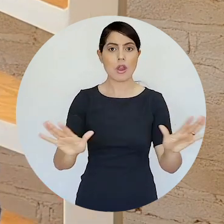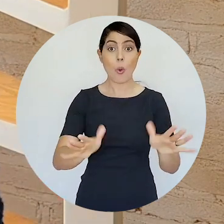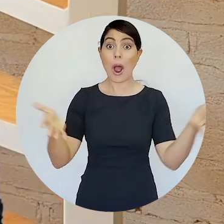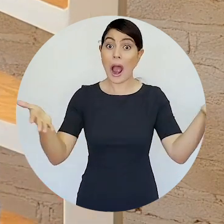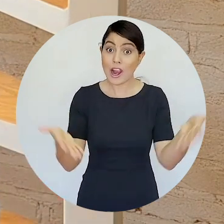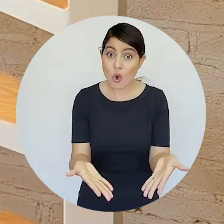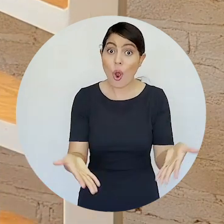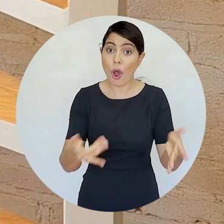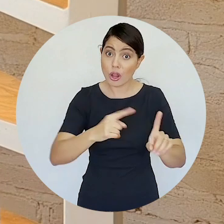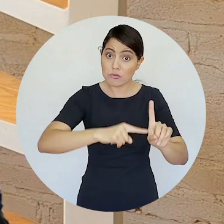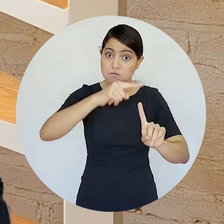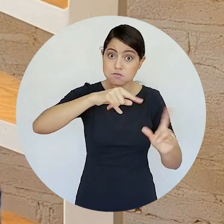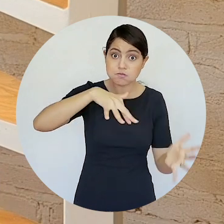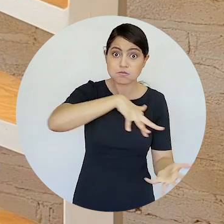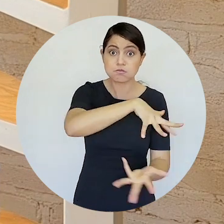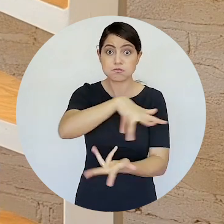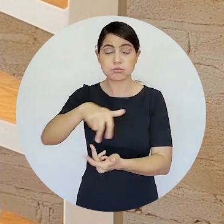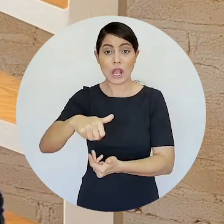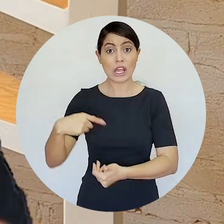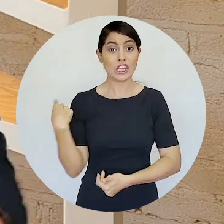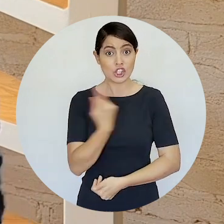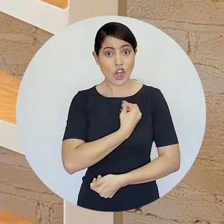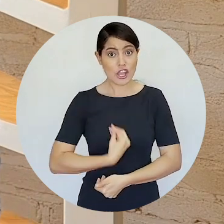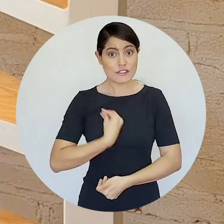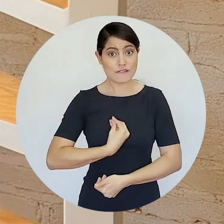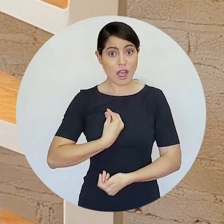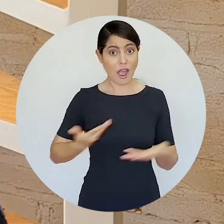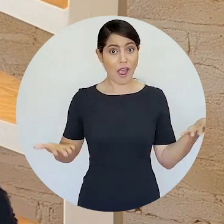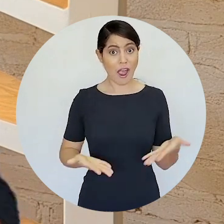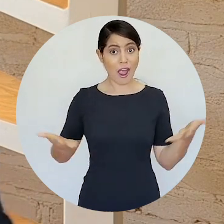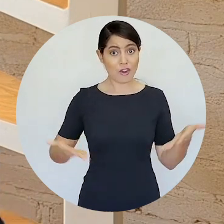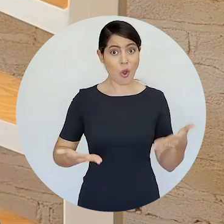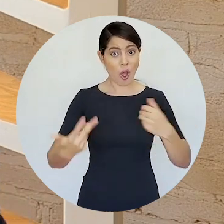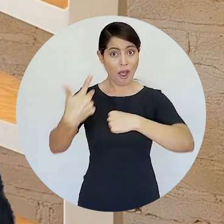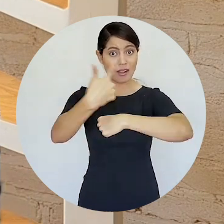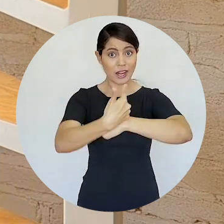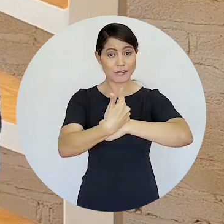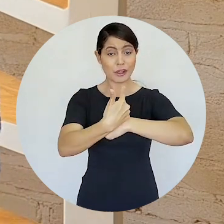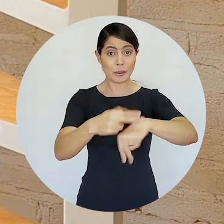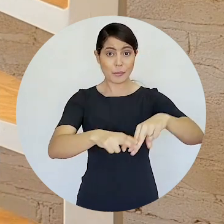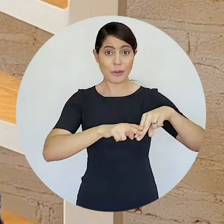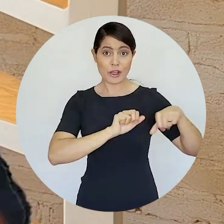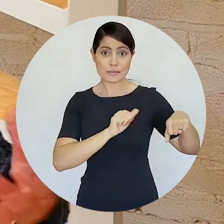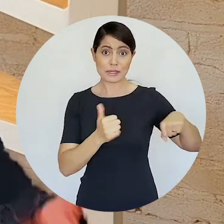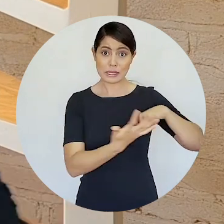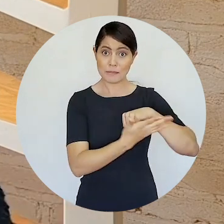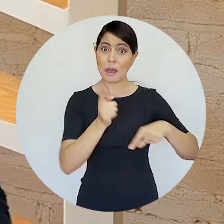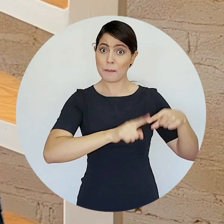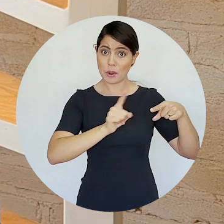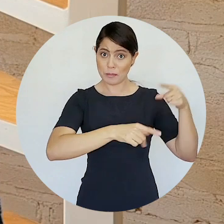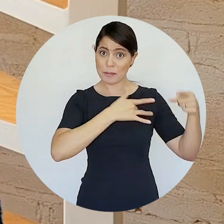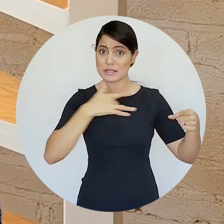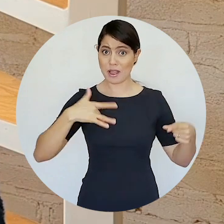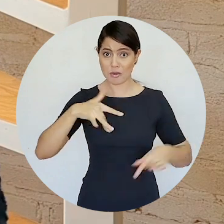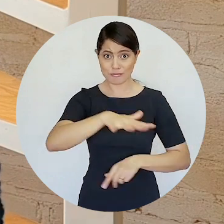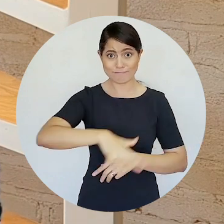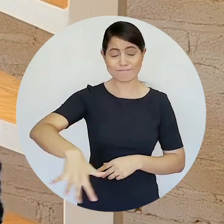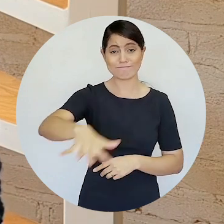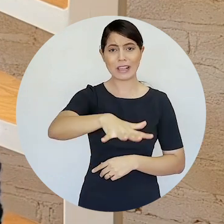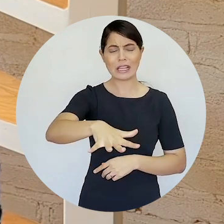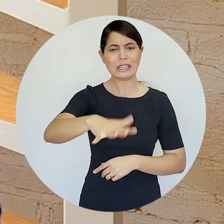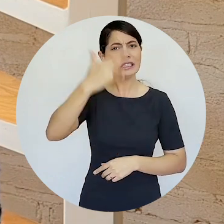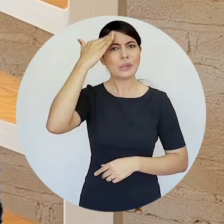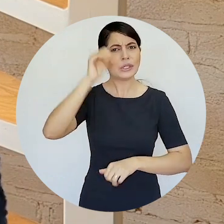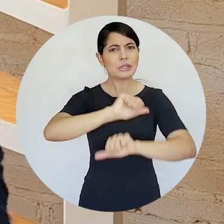Engano, isso está acontecendo agora. E agora que nós estamos aqui, nas nossas casas, gravando no meio de uma pandemia, que é uma